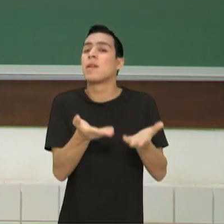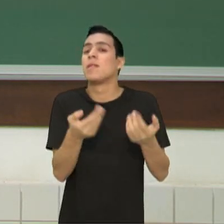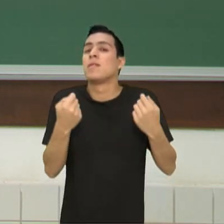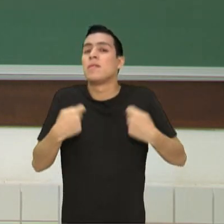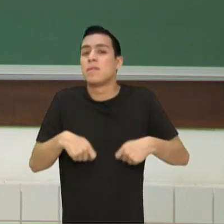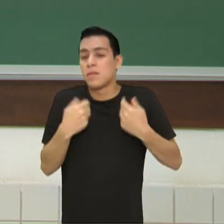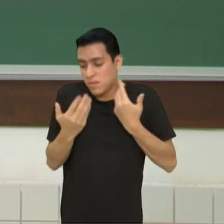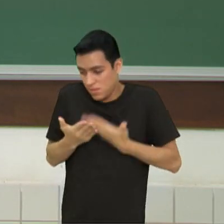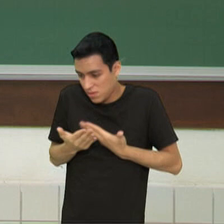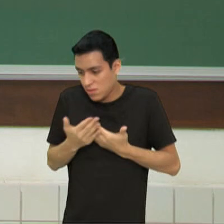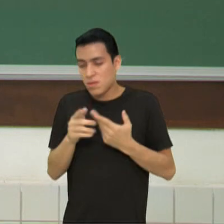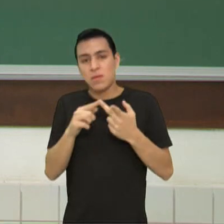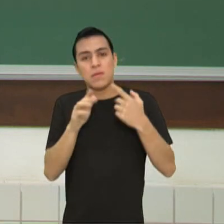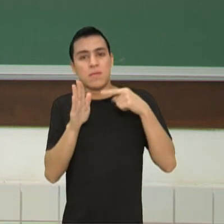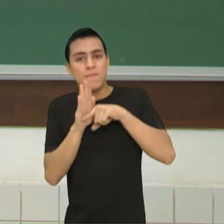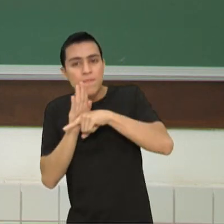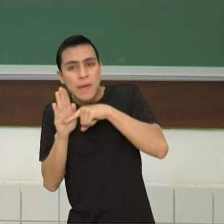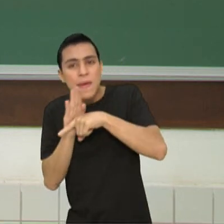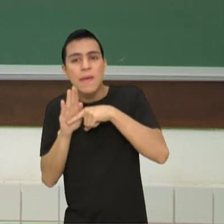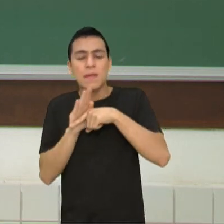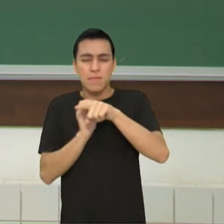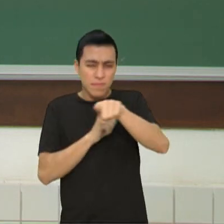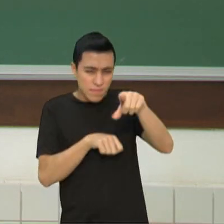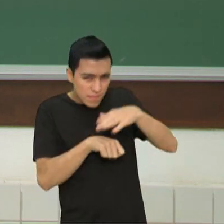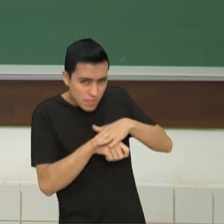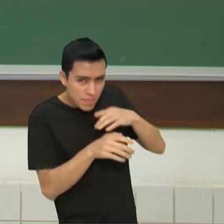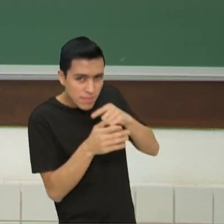de estudo, pesquisa. Está estudando?